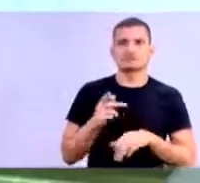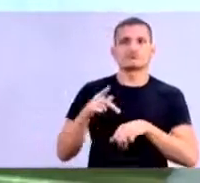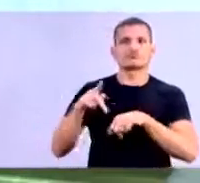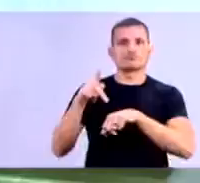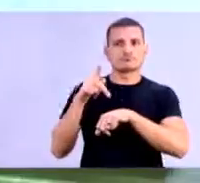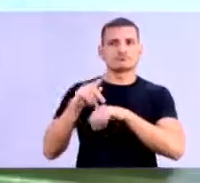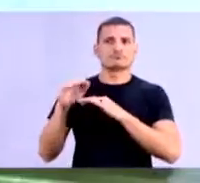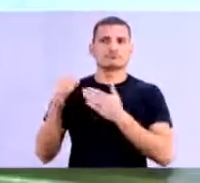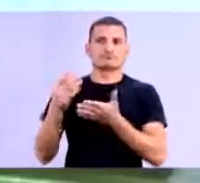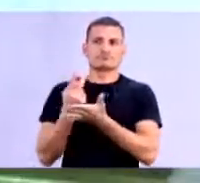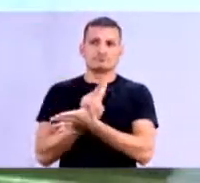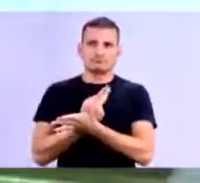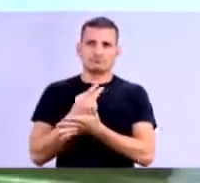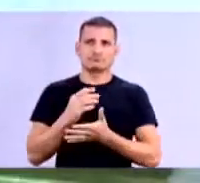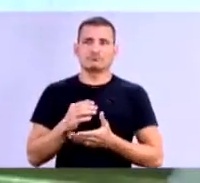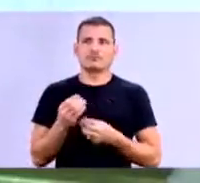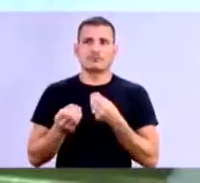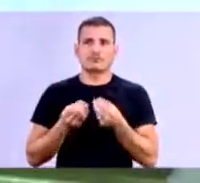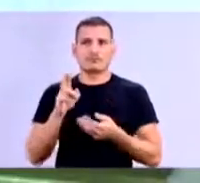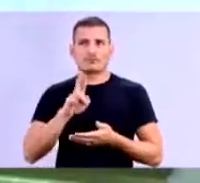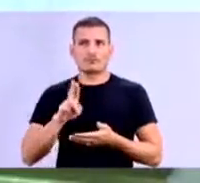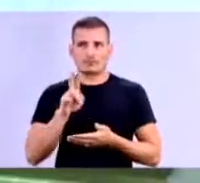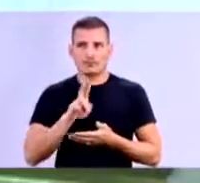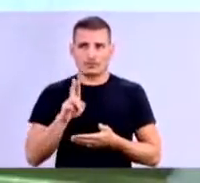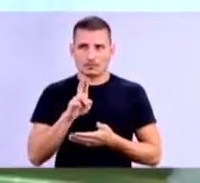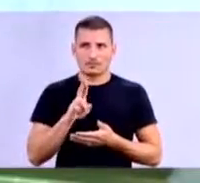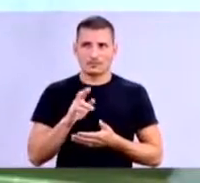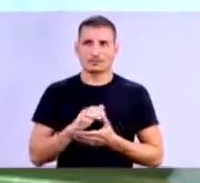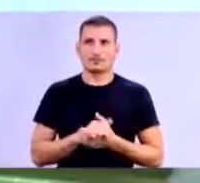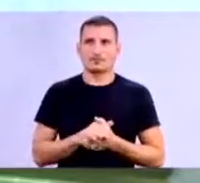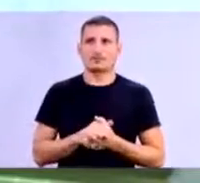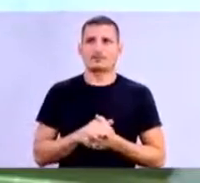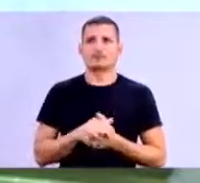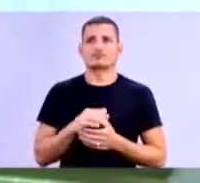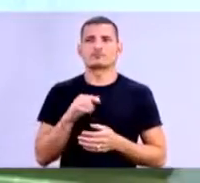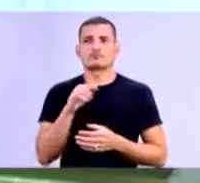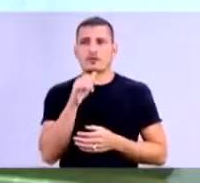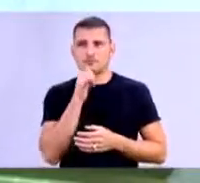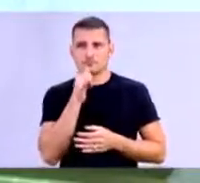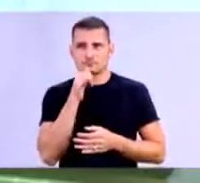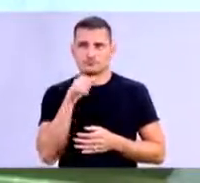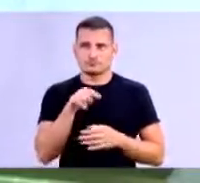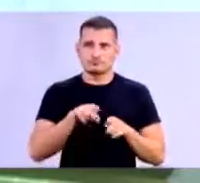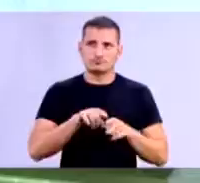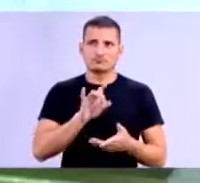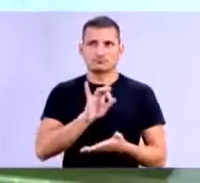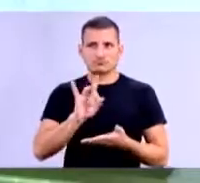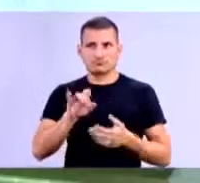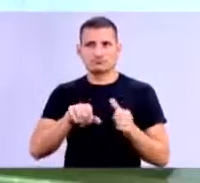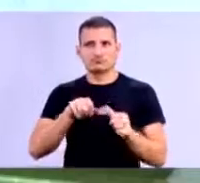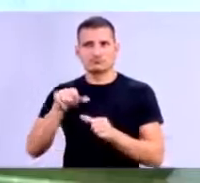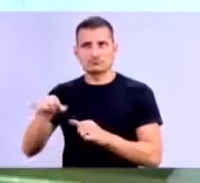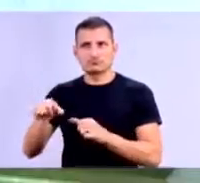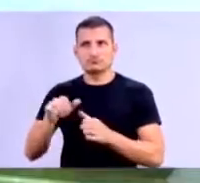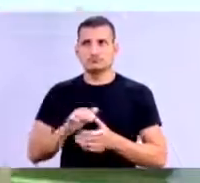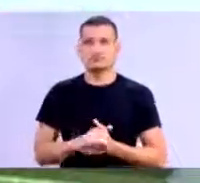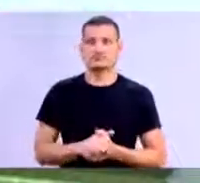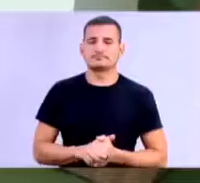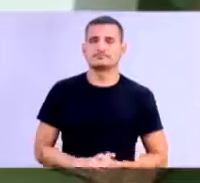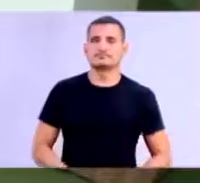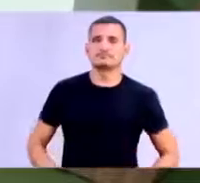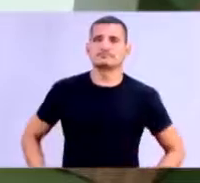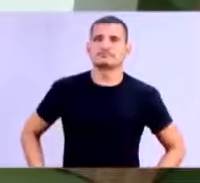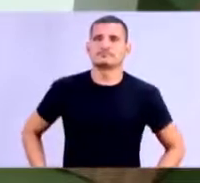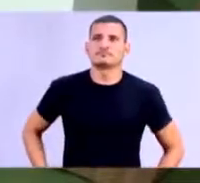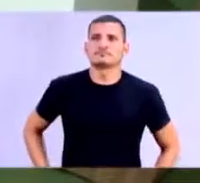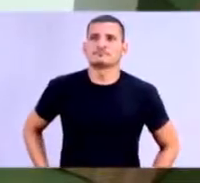aconteceram e em que situações devem ser utilizadas e as características, os exemplos de cada mudança, tá certo? A professora Dinalva vai